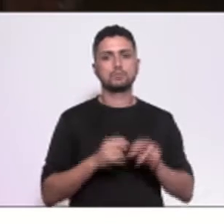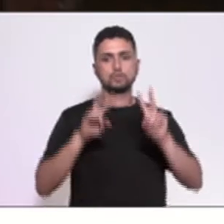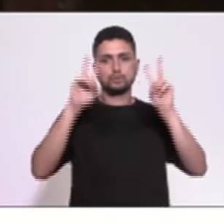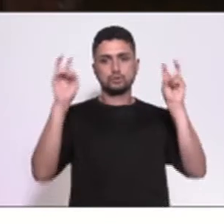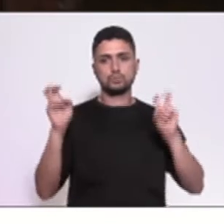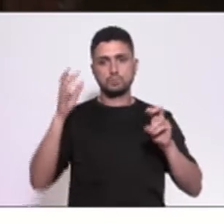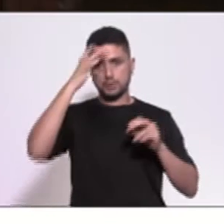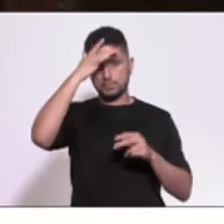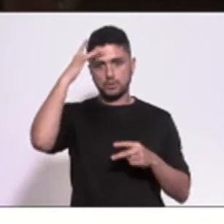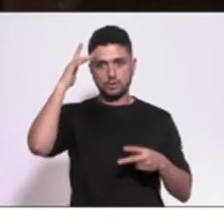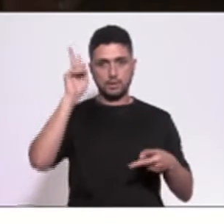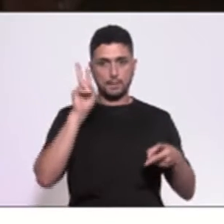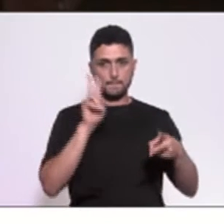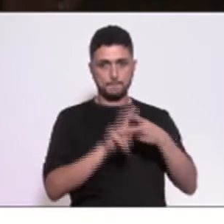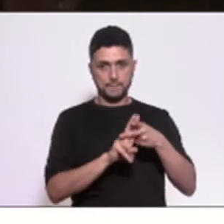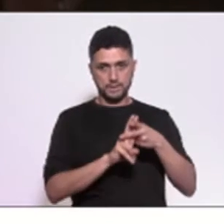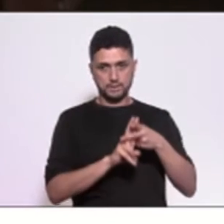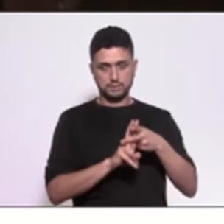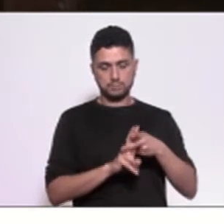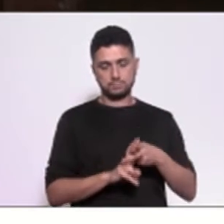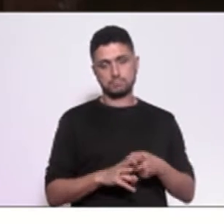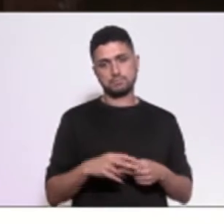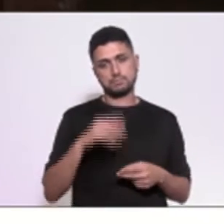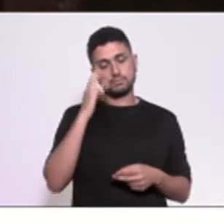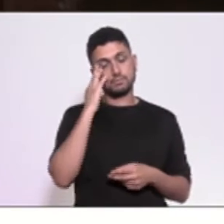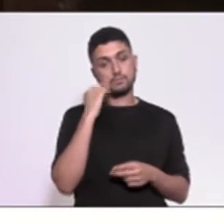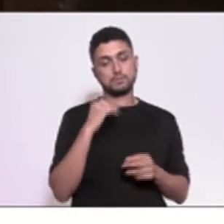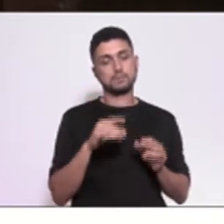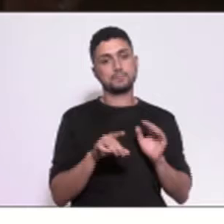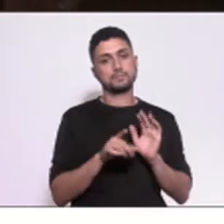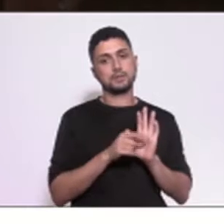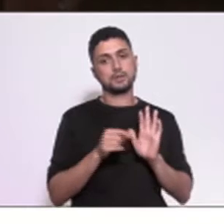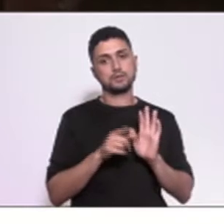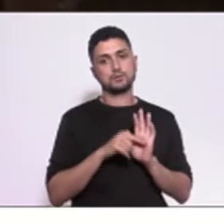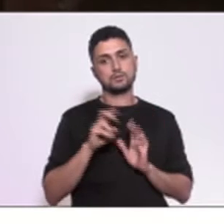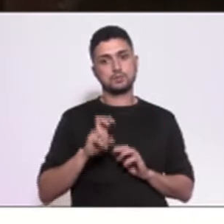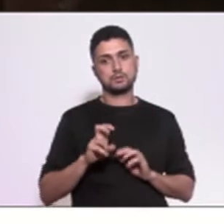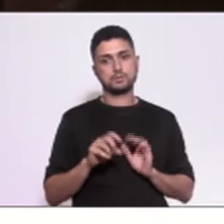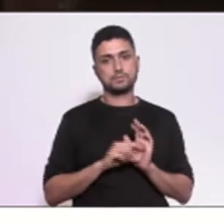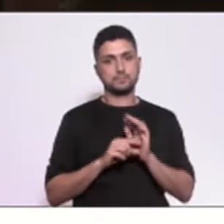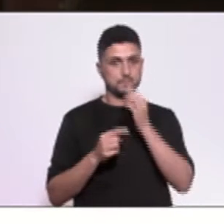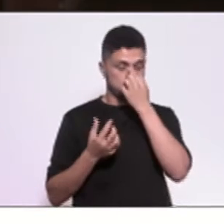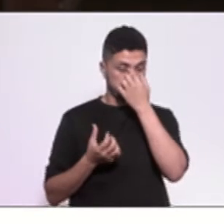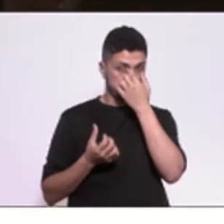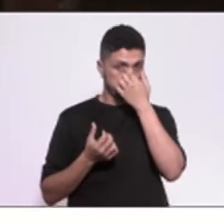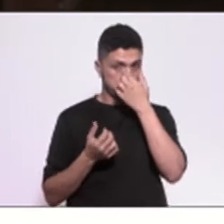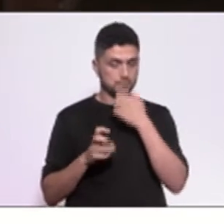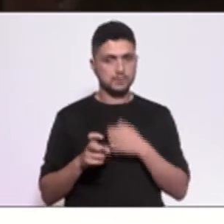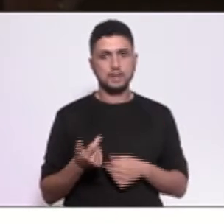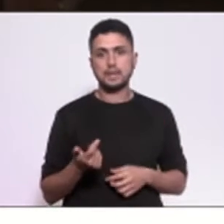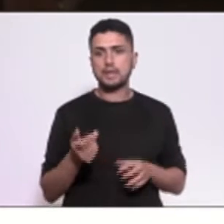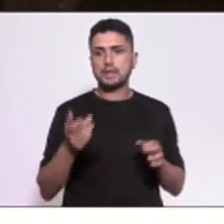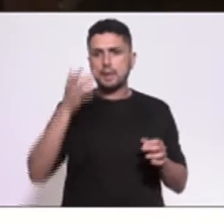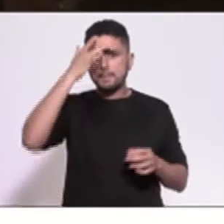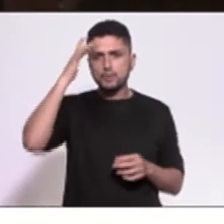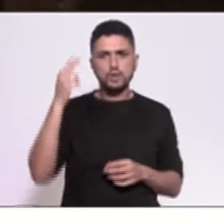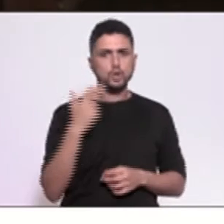brasileiro? Artigo 5º, inciso 57. Ninguém será considerado